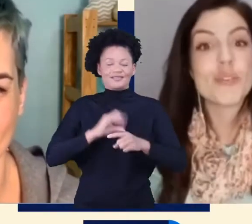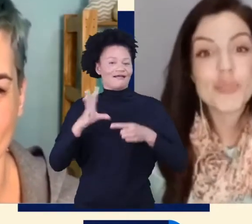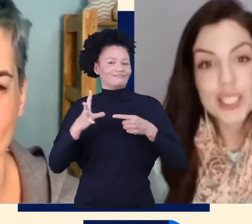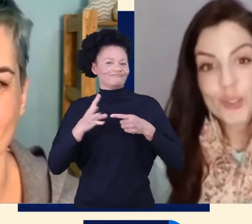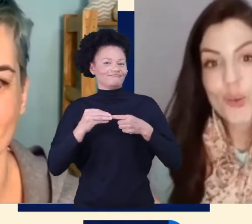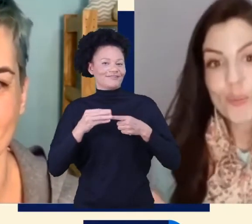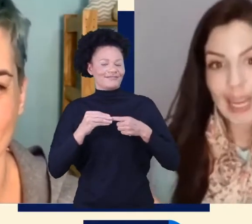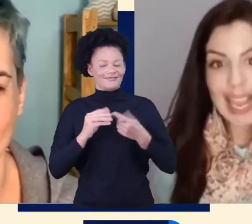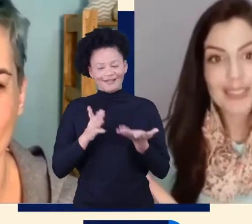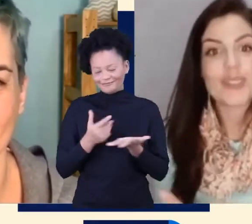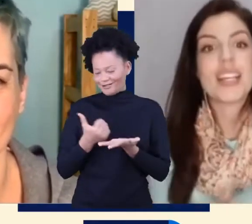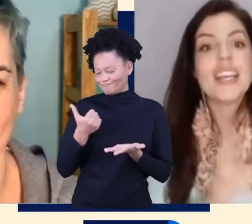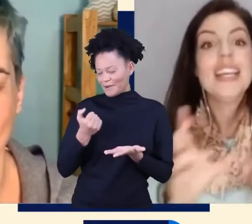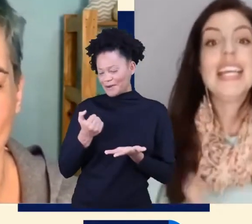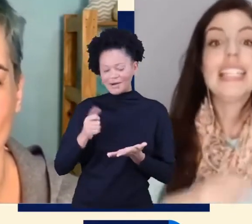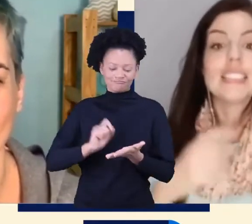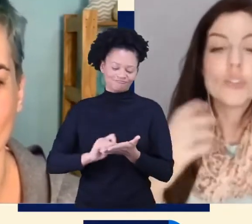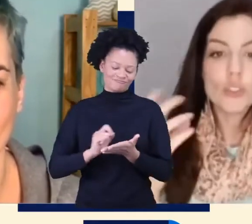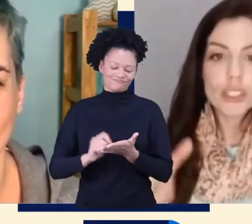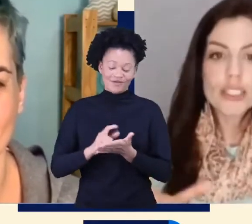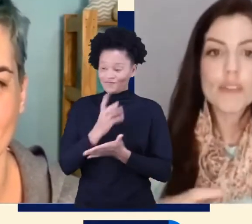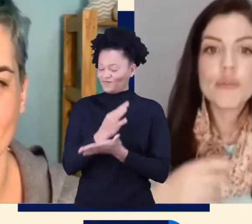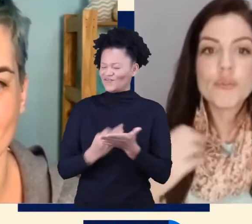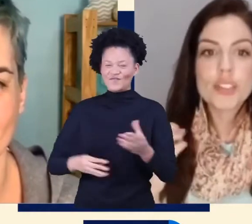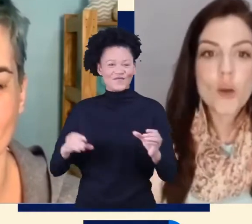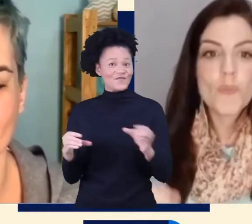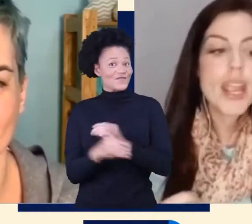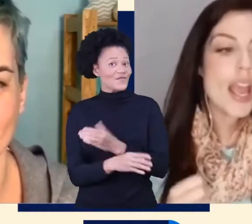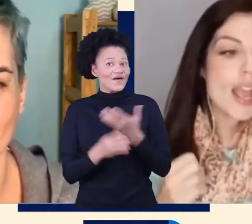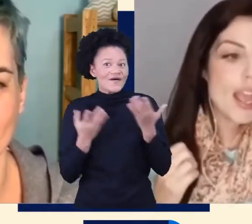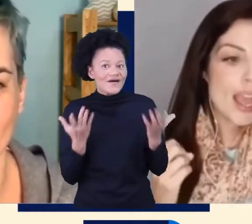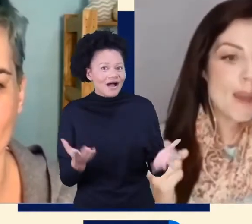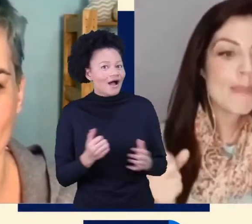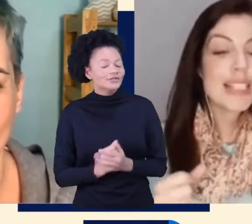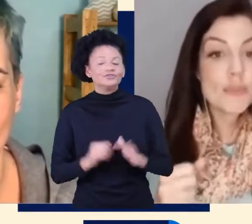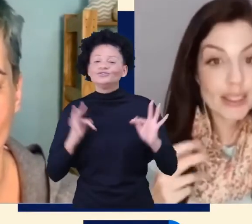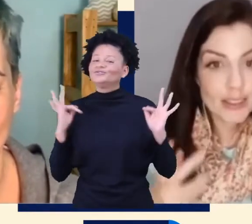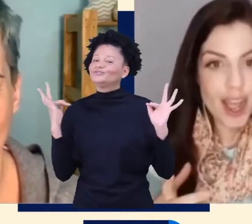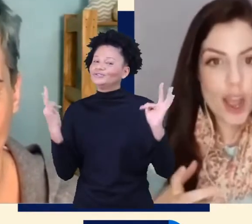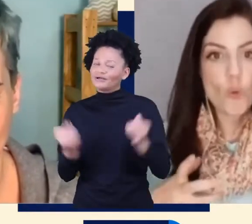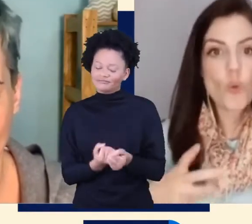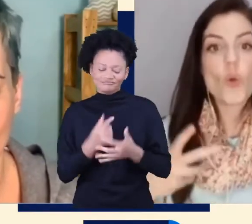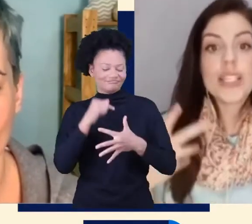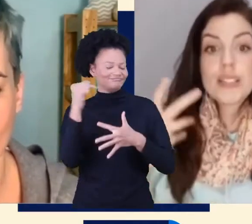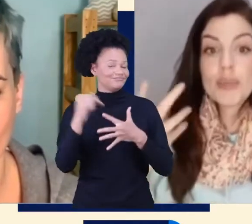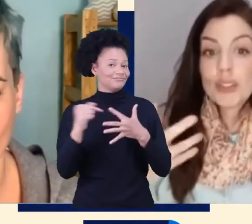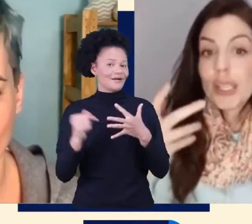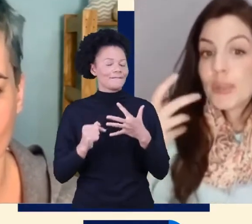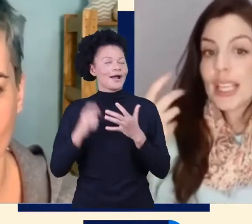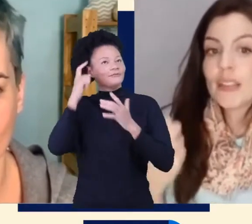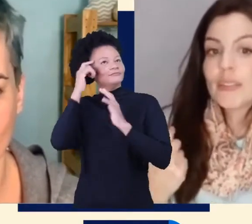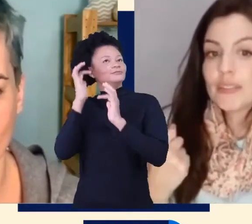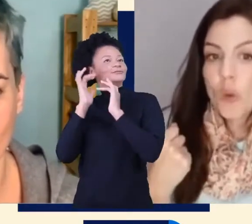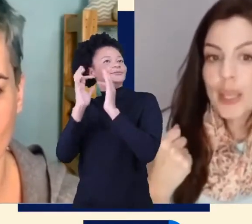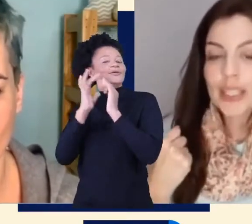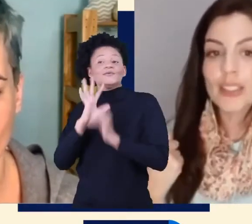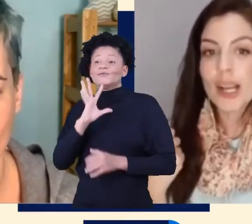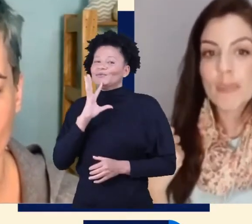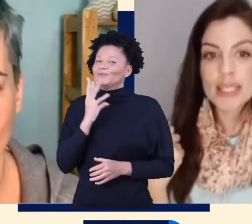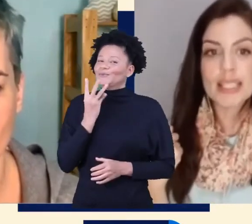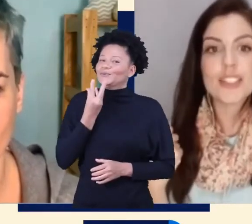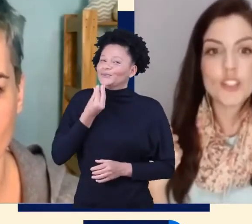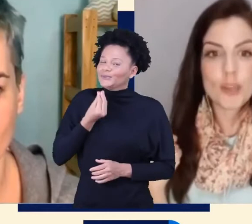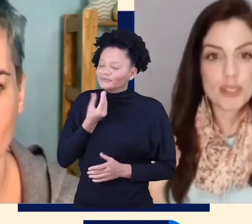vou escrever um texto completo, né? Então, toda essa função mais mental, o conhecimento, até porque ela está